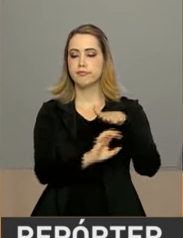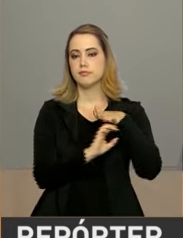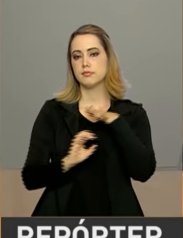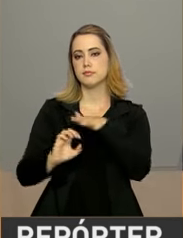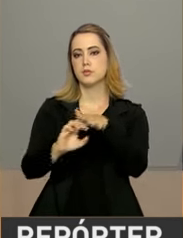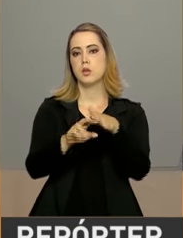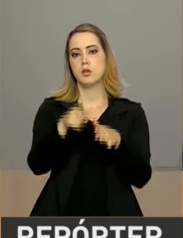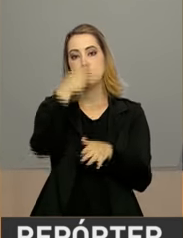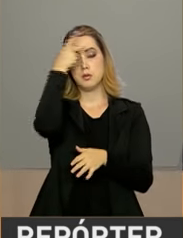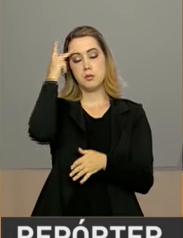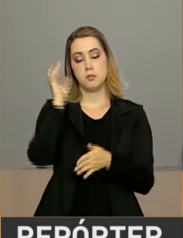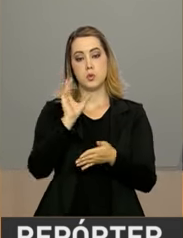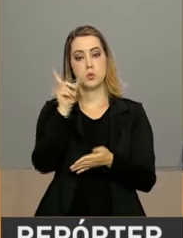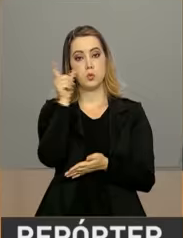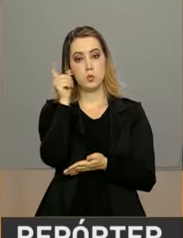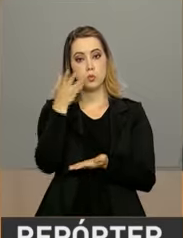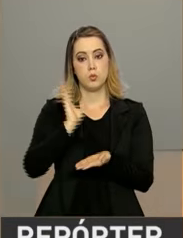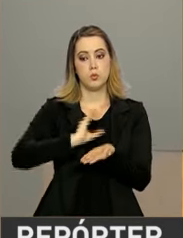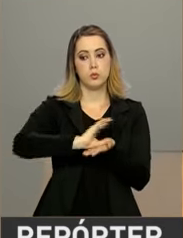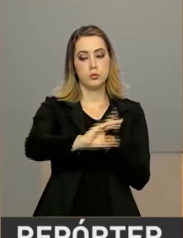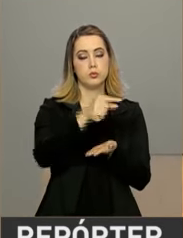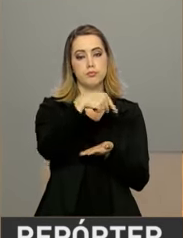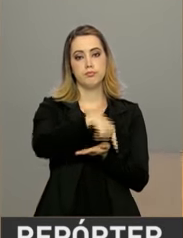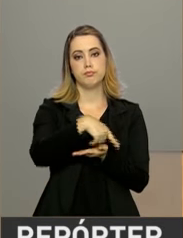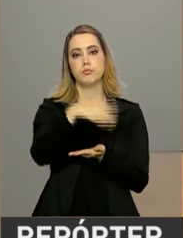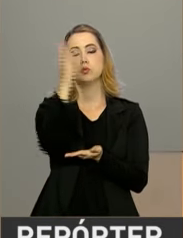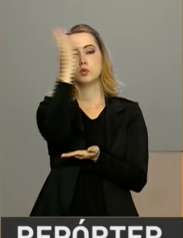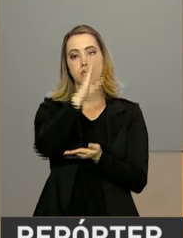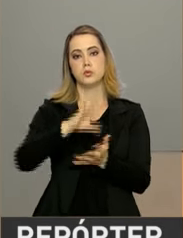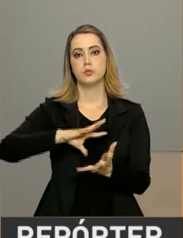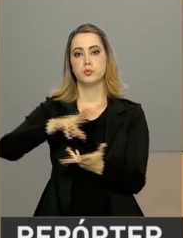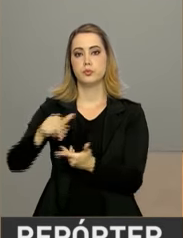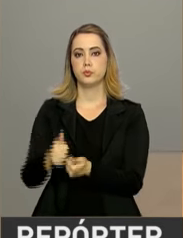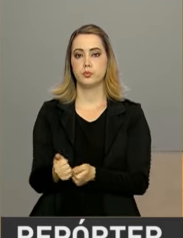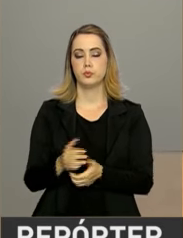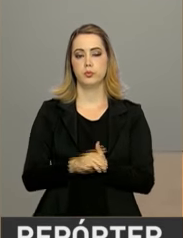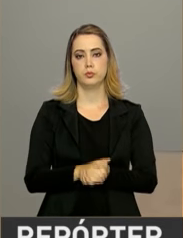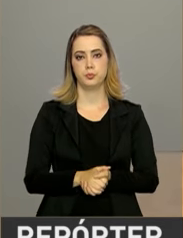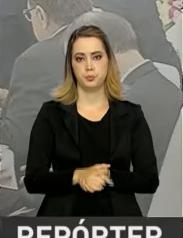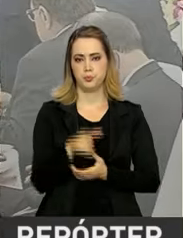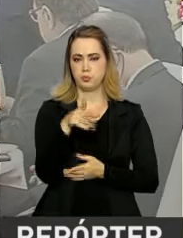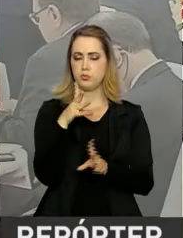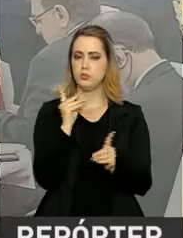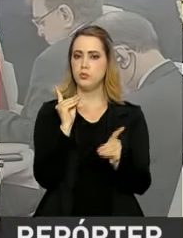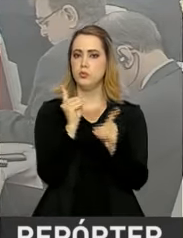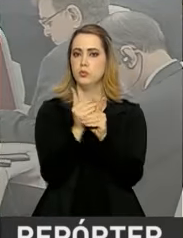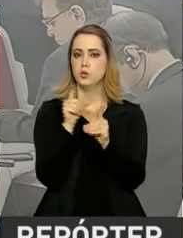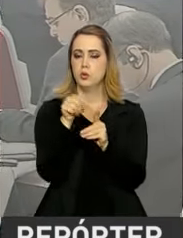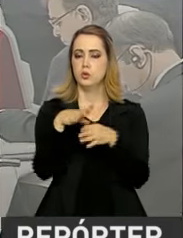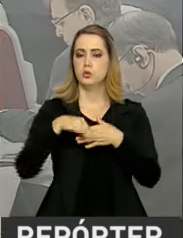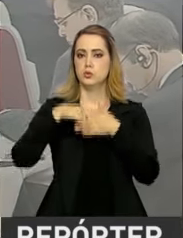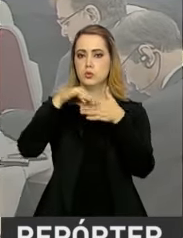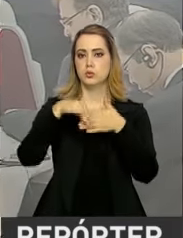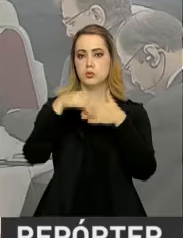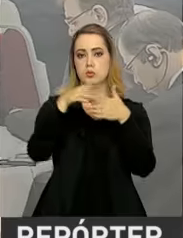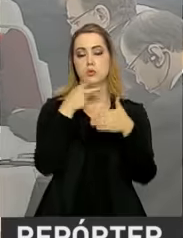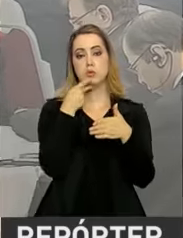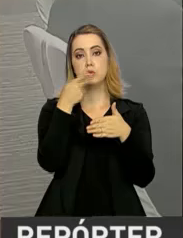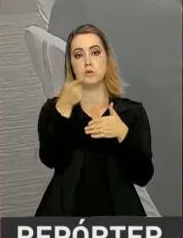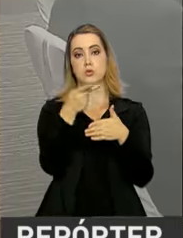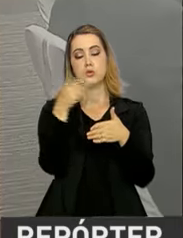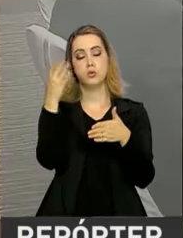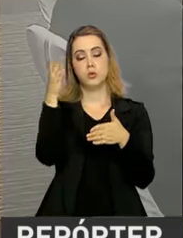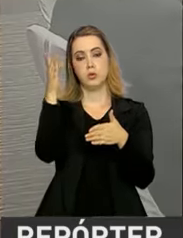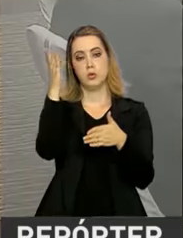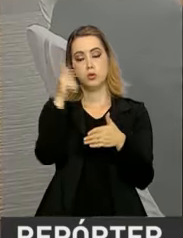investidores do brasil e no mundo no encontro em que o líder da federação japonesa disse que as empresas do país tem interesse em ampliar